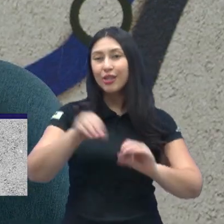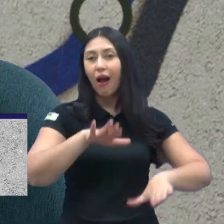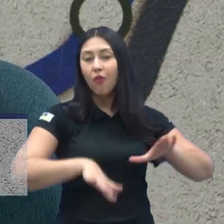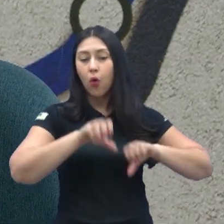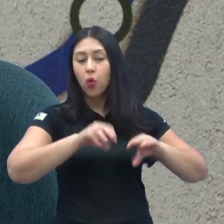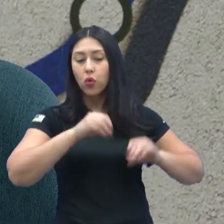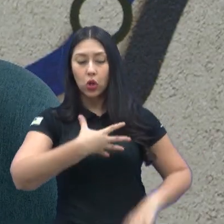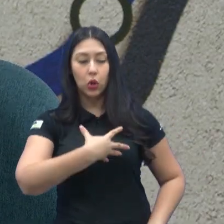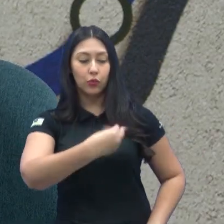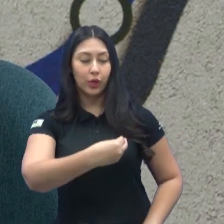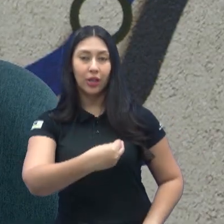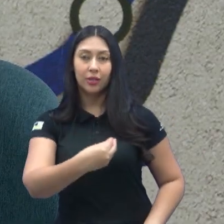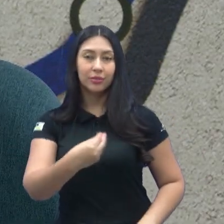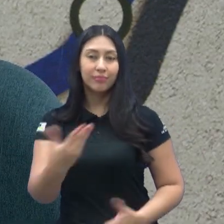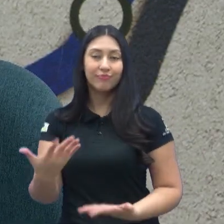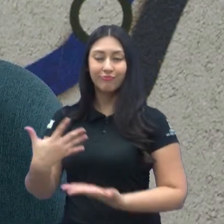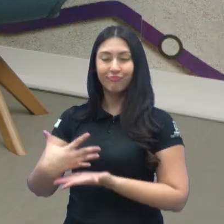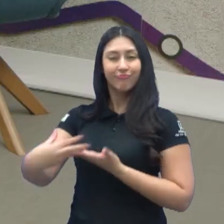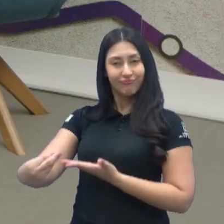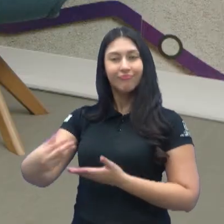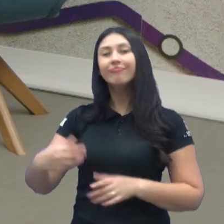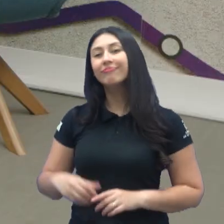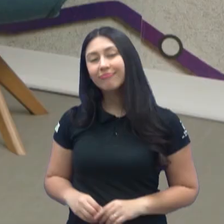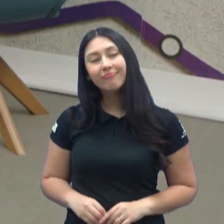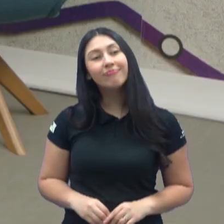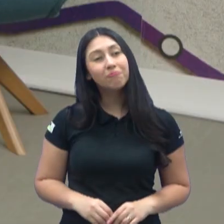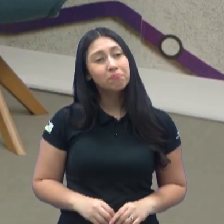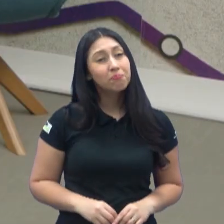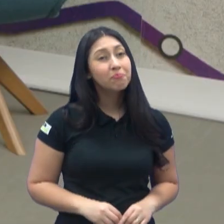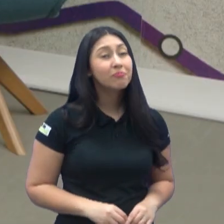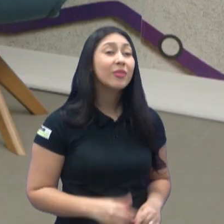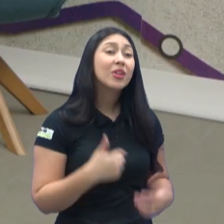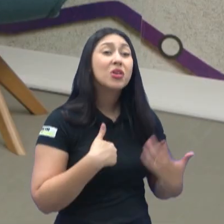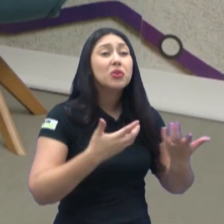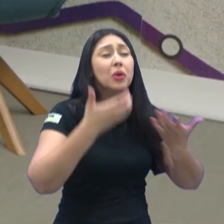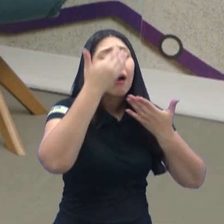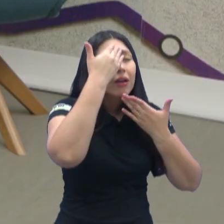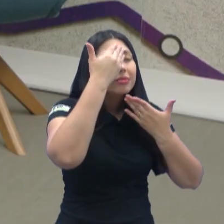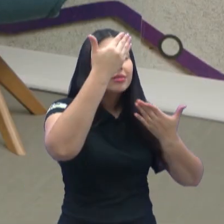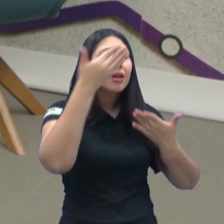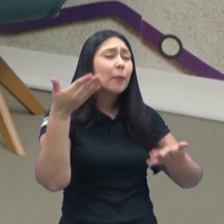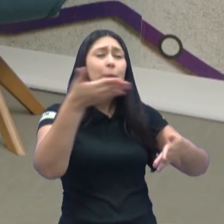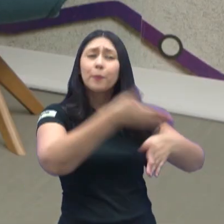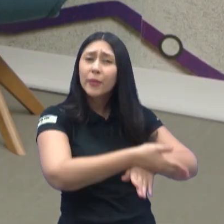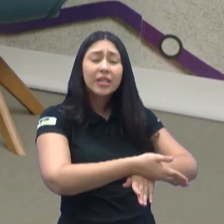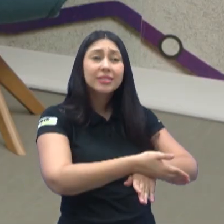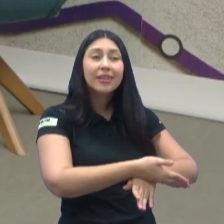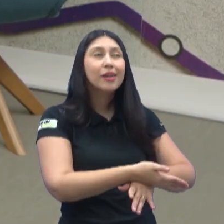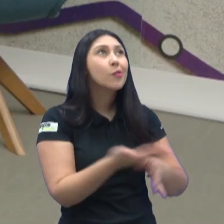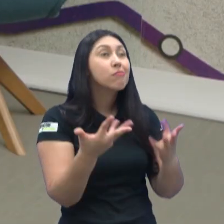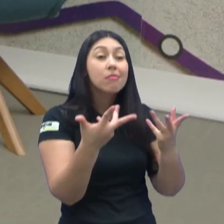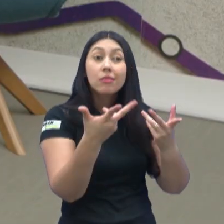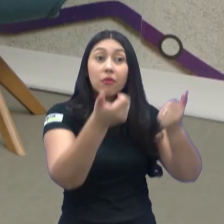para alguém que se espelhe em você, né? Olha, eu quero muito agradecer aqui a sua participação, Thalita. Você agradeço. Foi